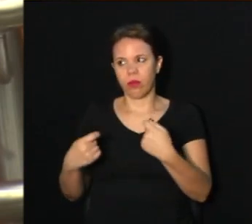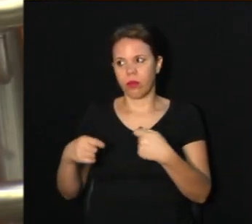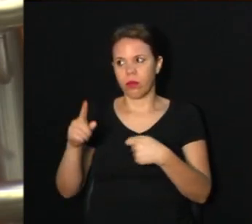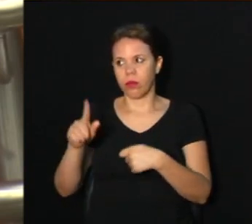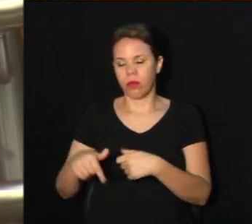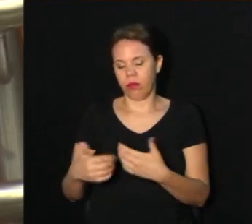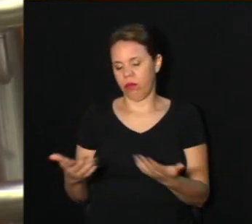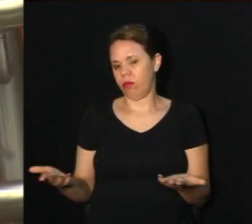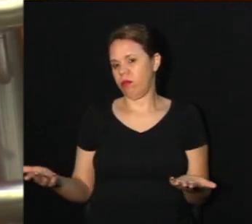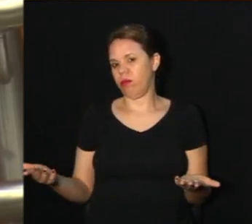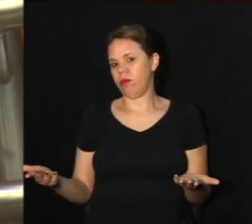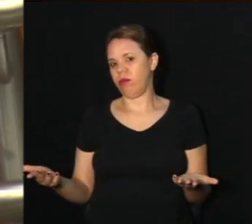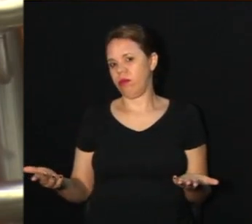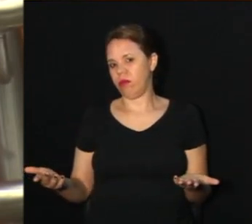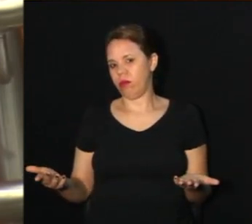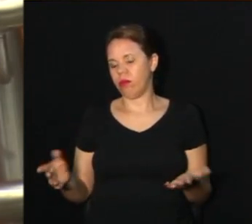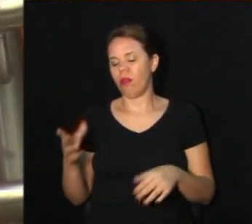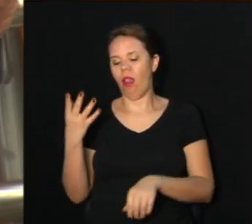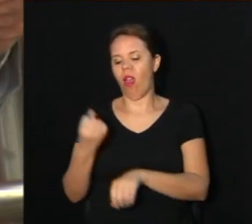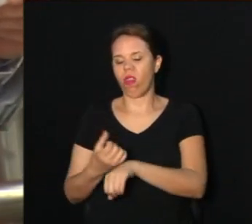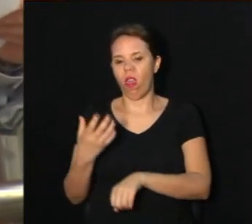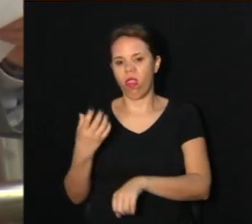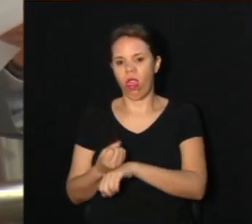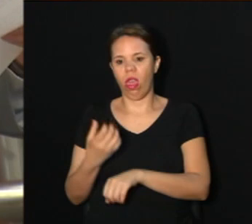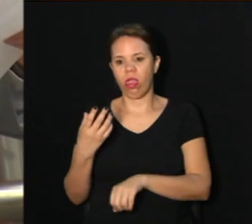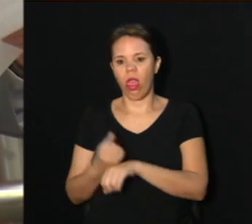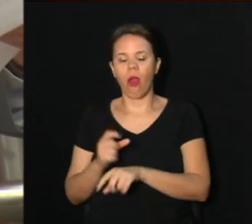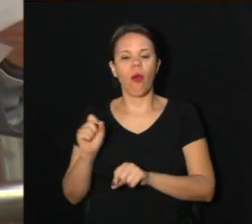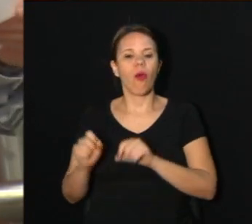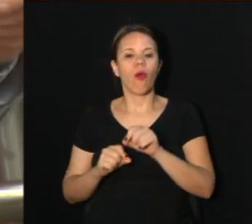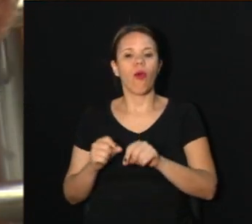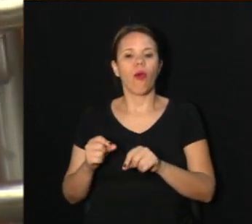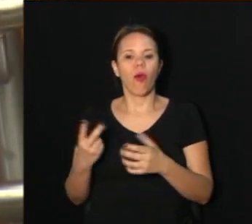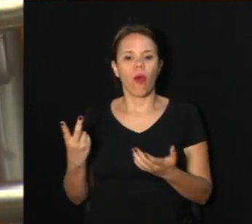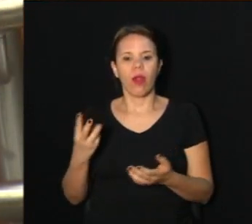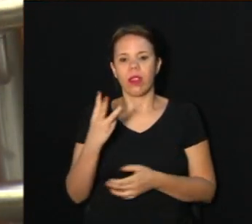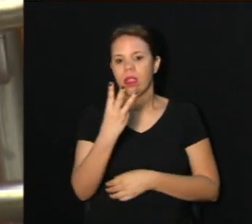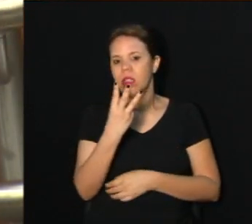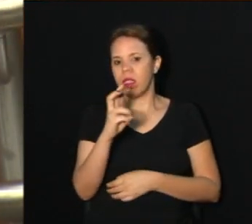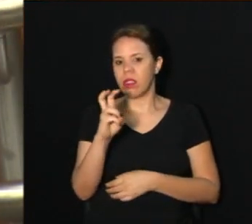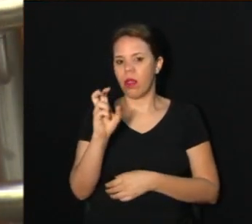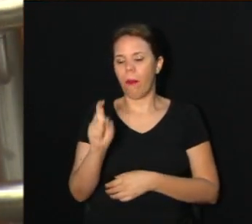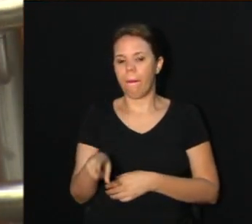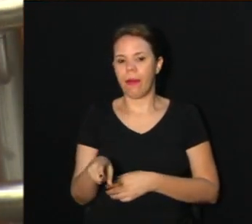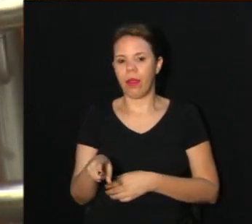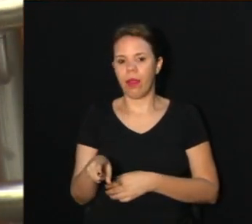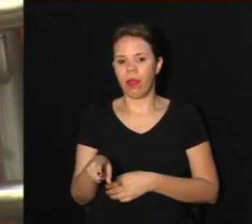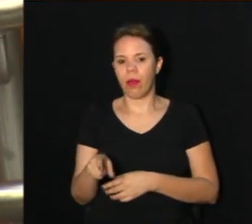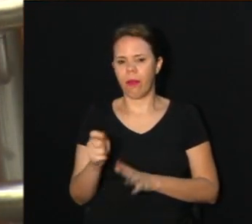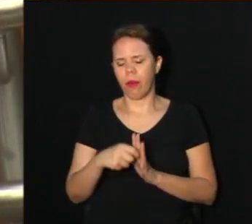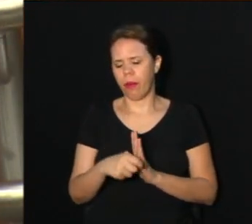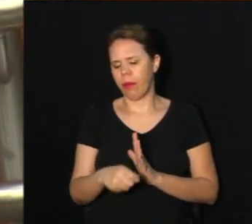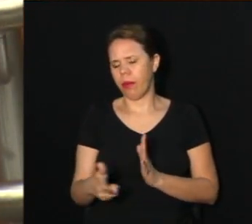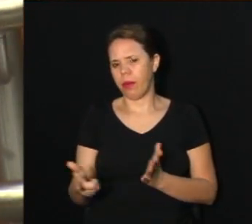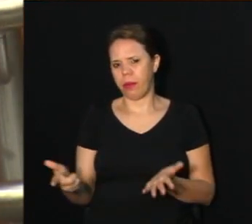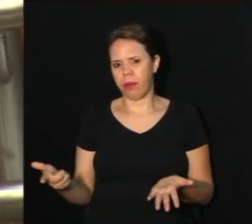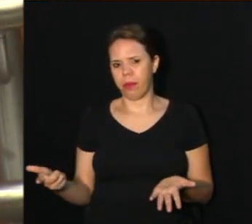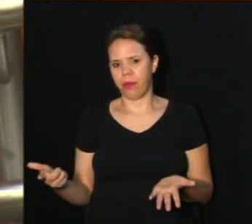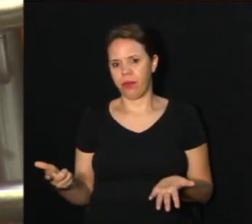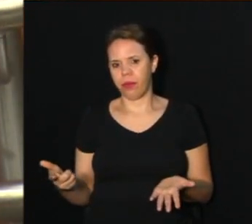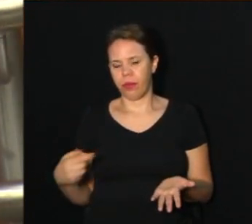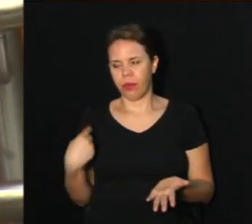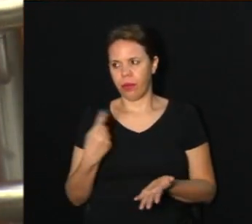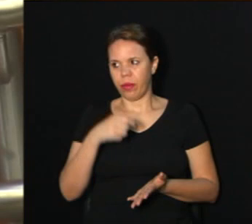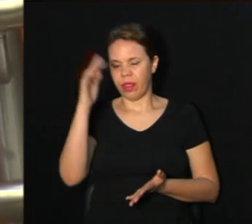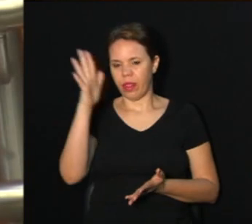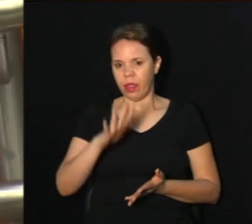hein? Estarão recebendo todos o que equivale hoje a R$ 35 mil por mês, quando no âmbito